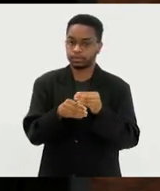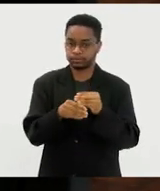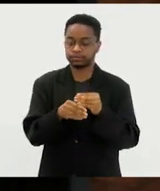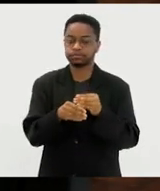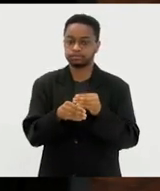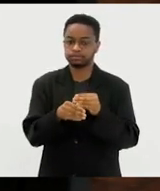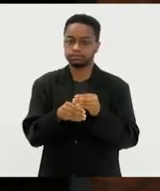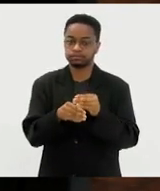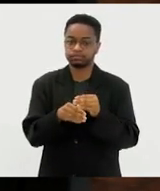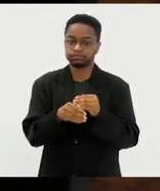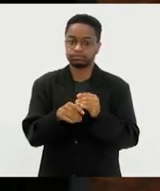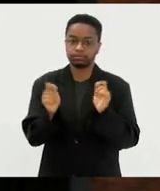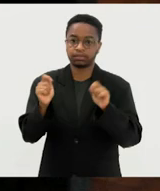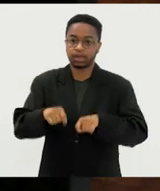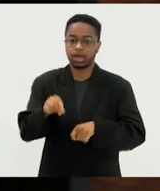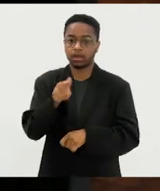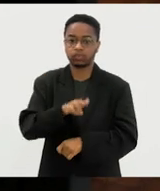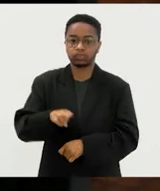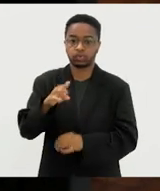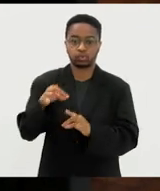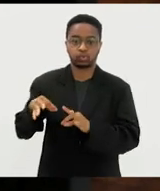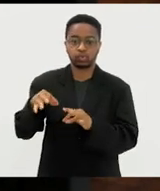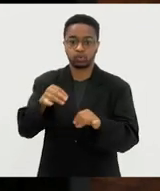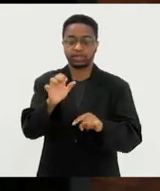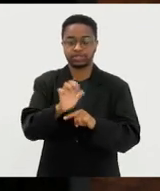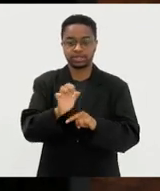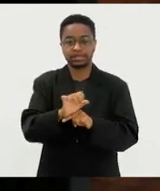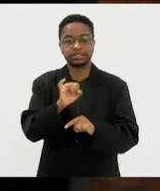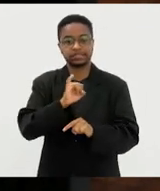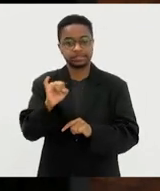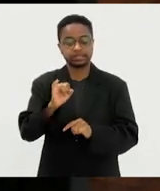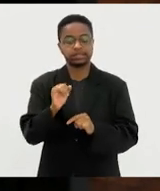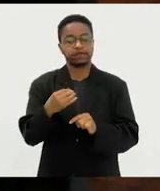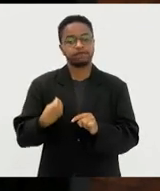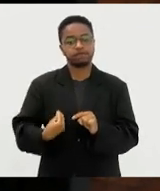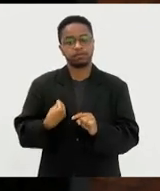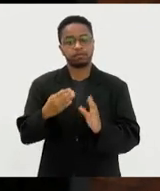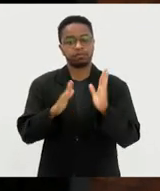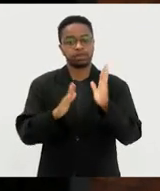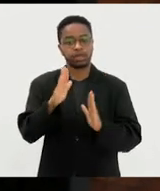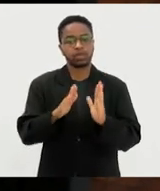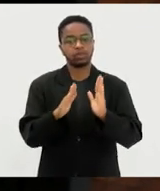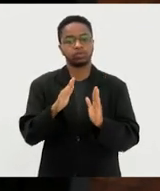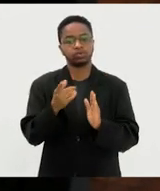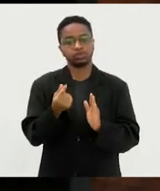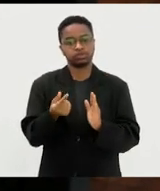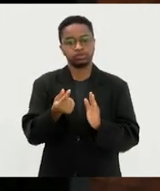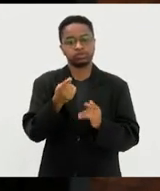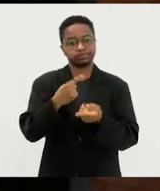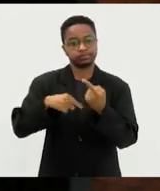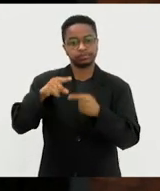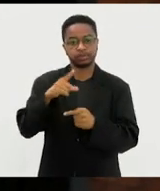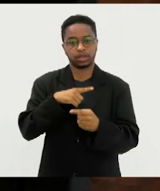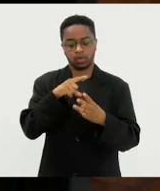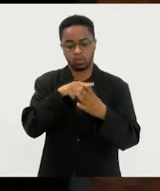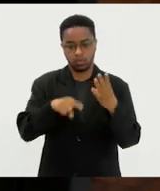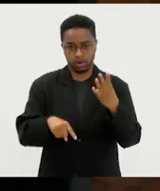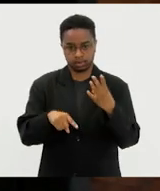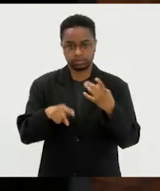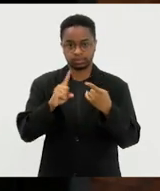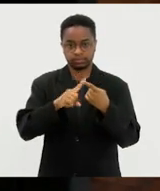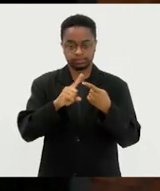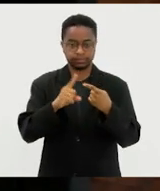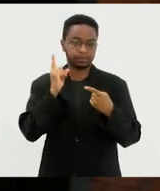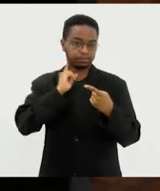para valer para todos os estados que estejam em regime de recuperação fiscal, que são 4. O Estado de